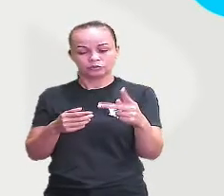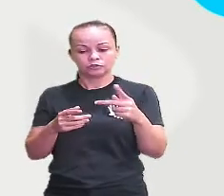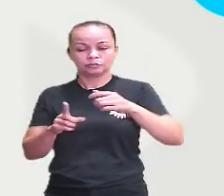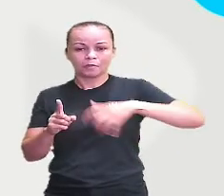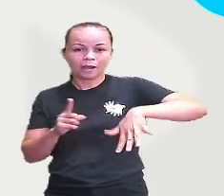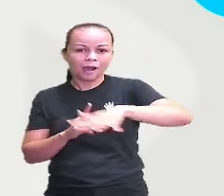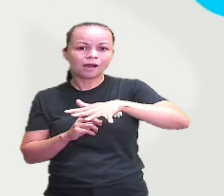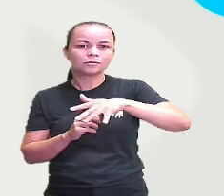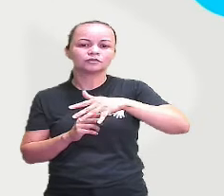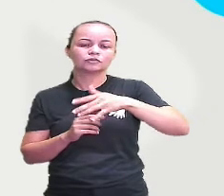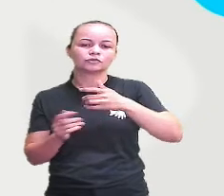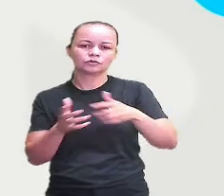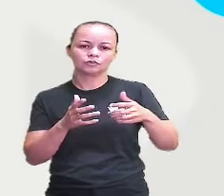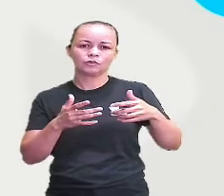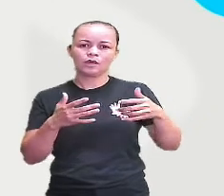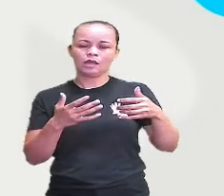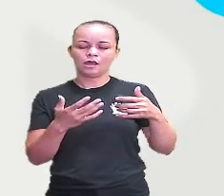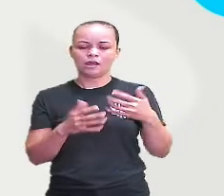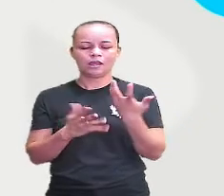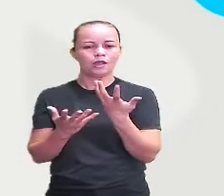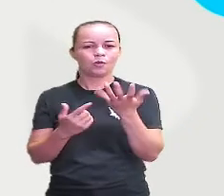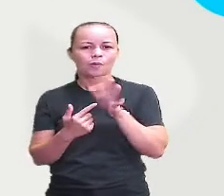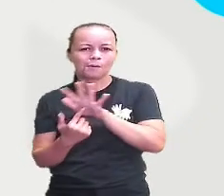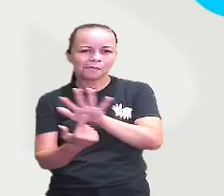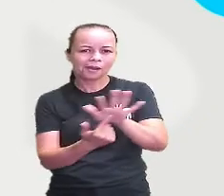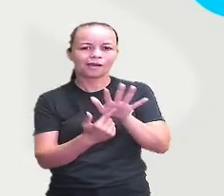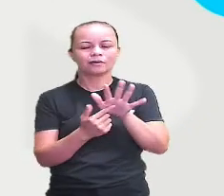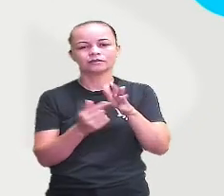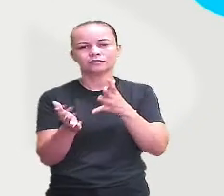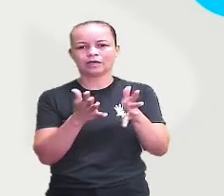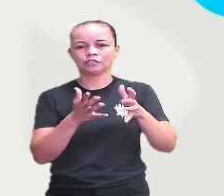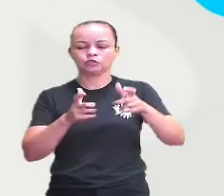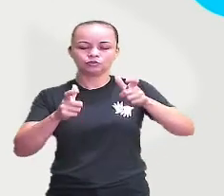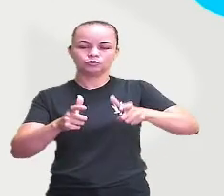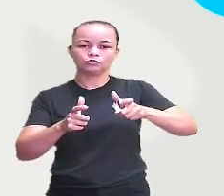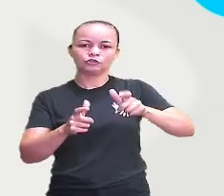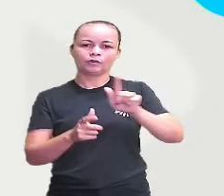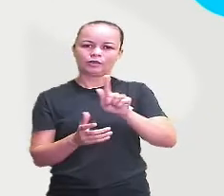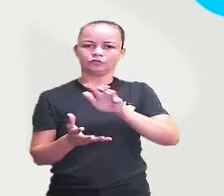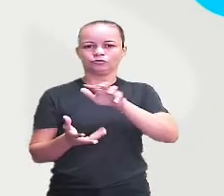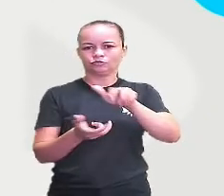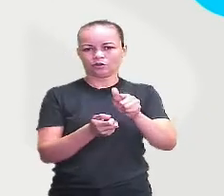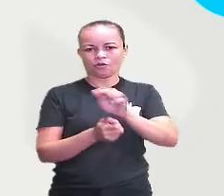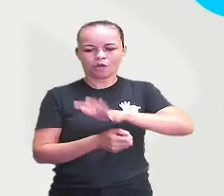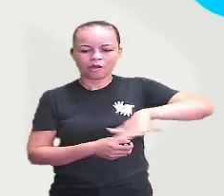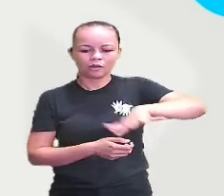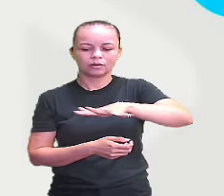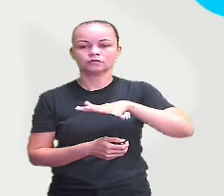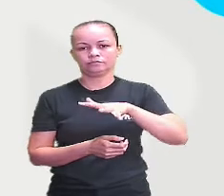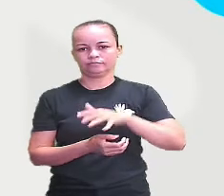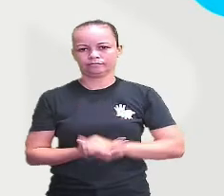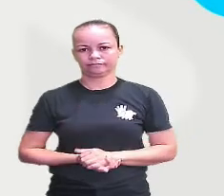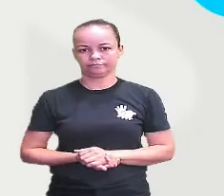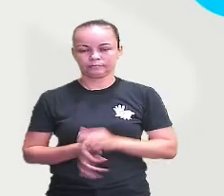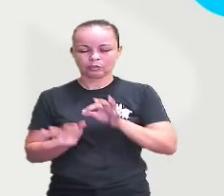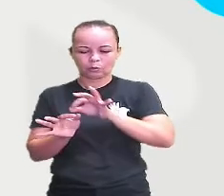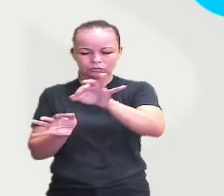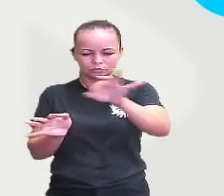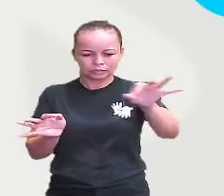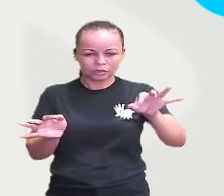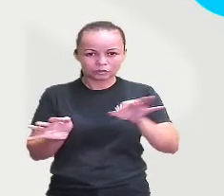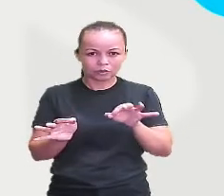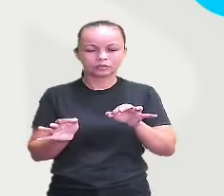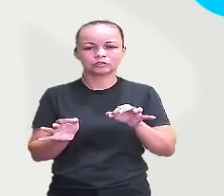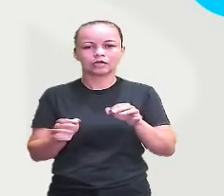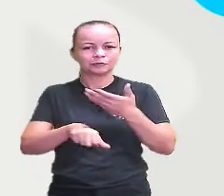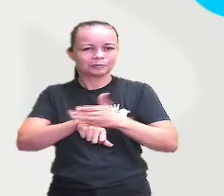uma paisagem representativa do espaço geográfico, um território das práticas